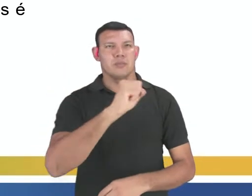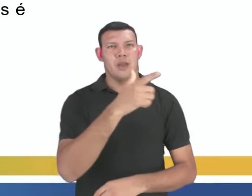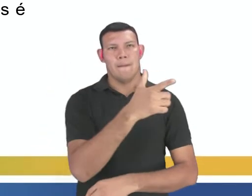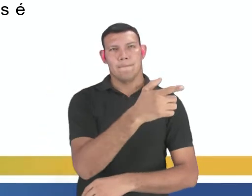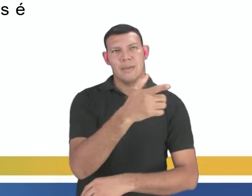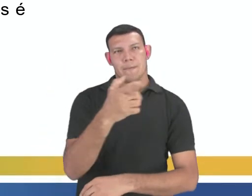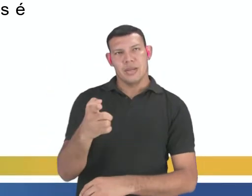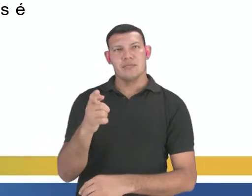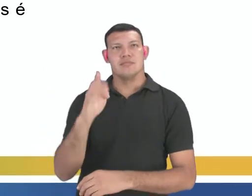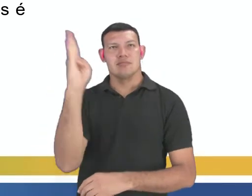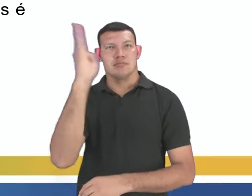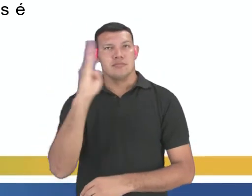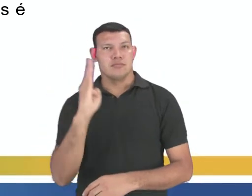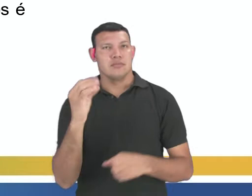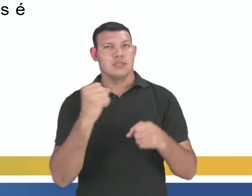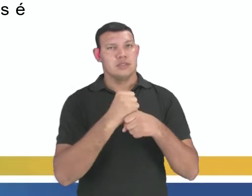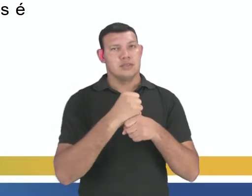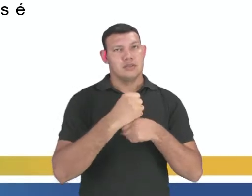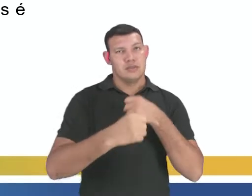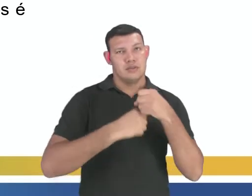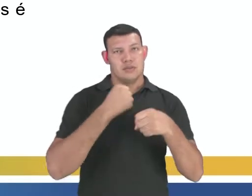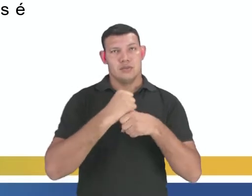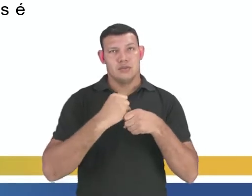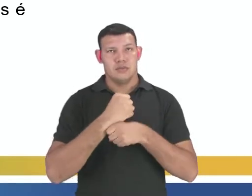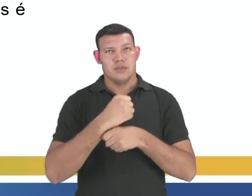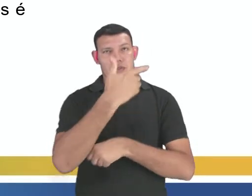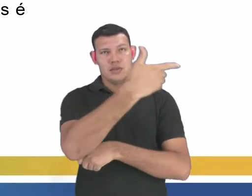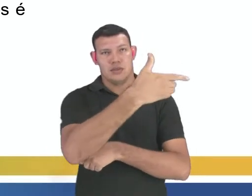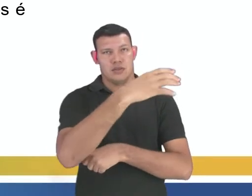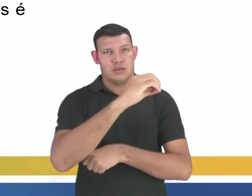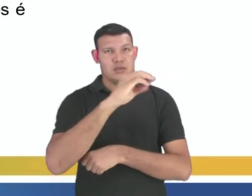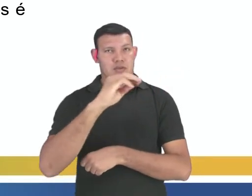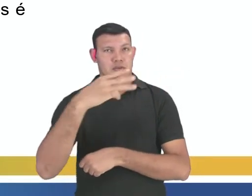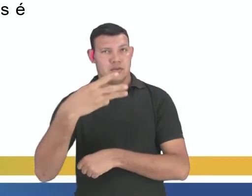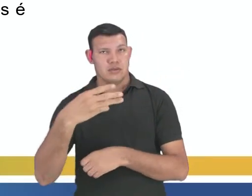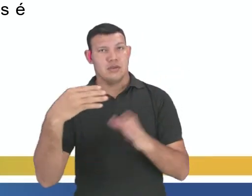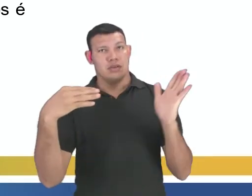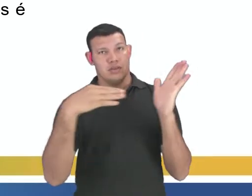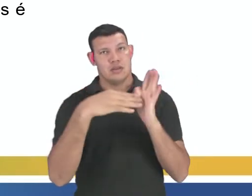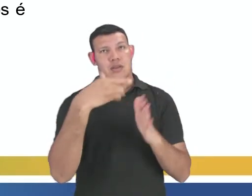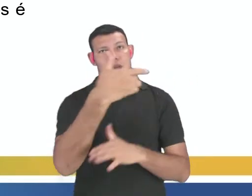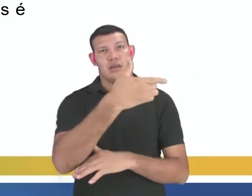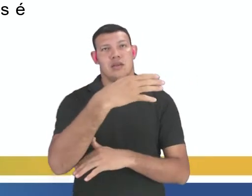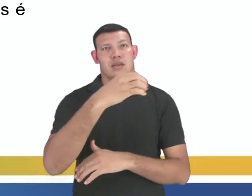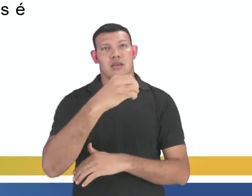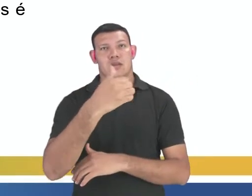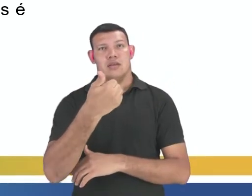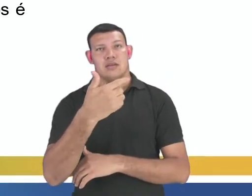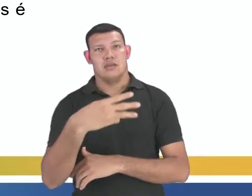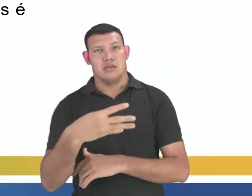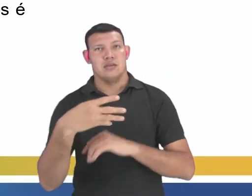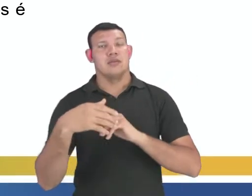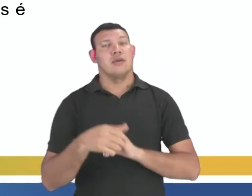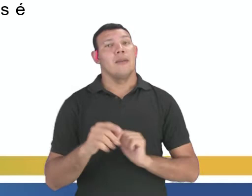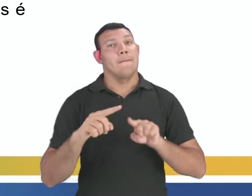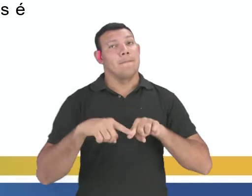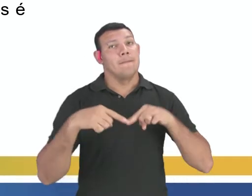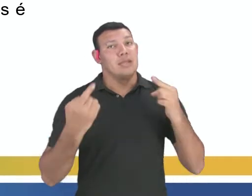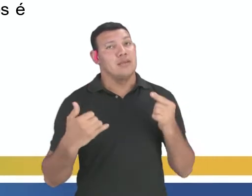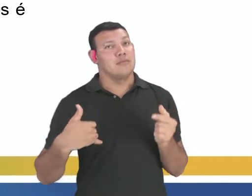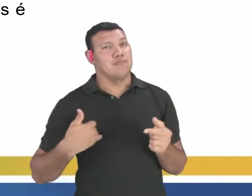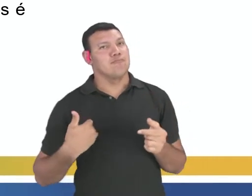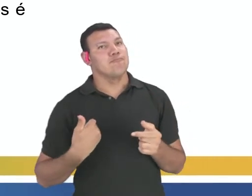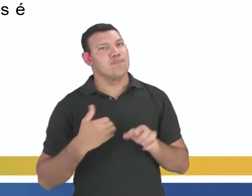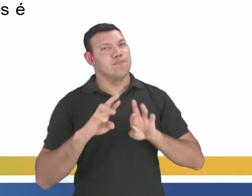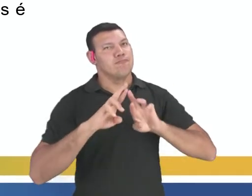2014. Embora essa faixa etária represente não mais do que 27% da população total, também de acordo